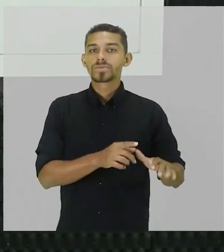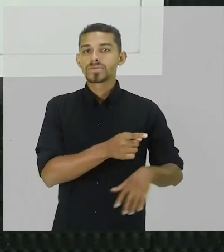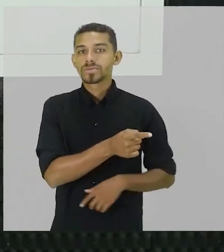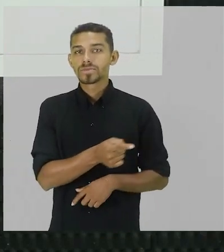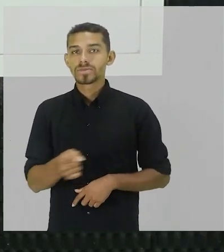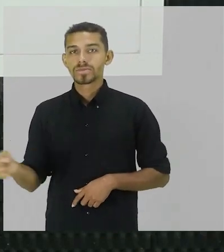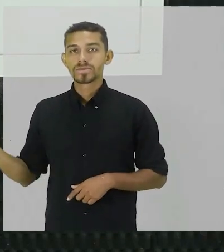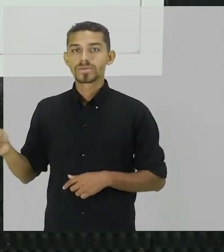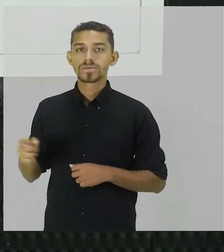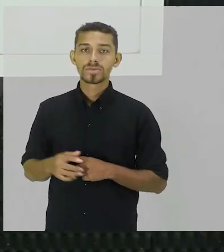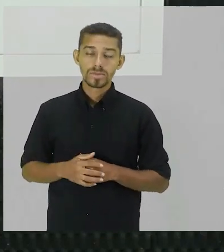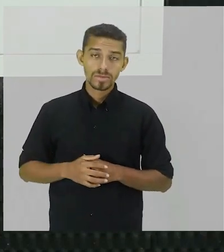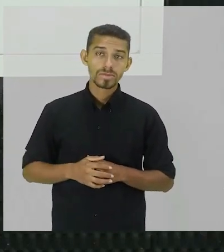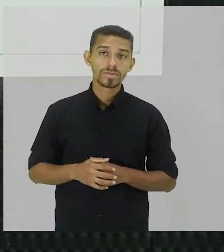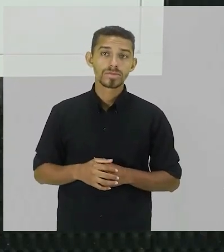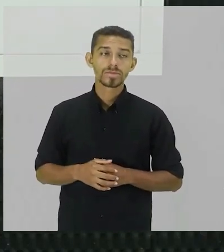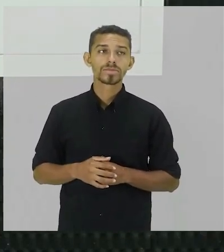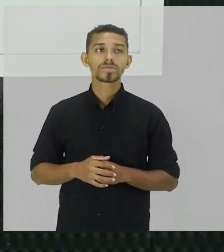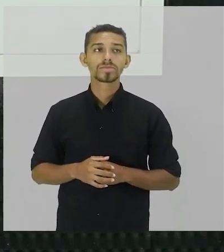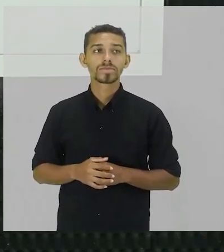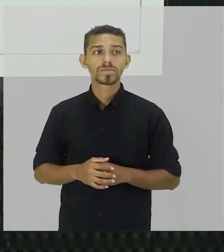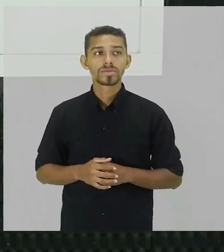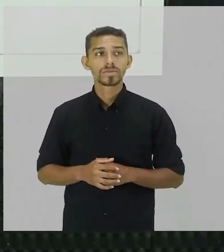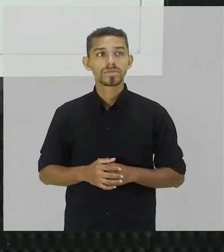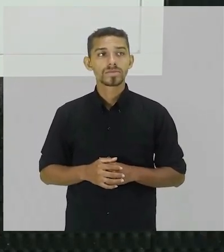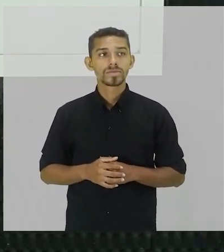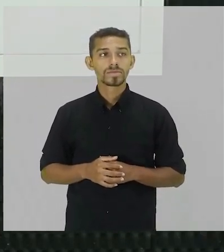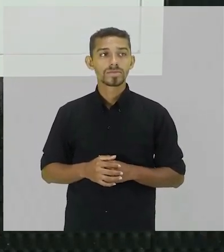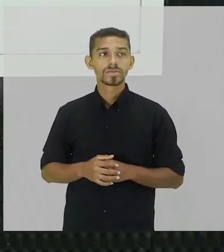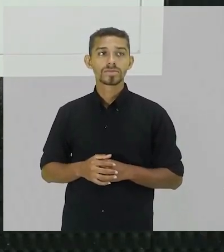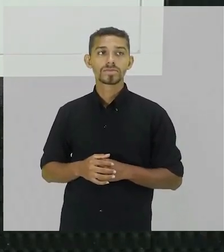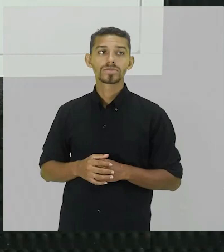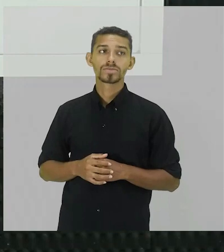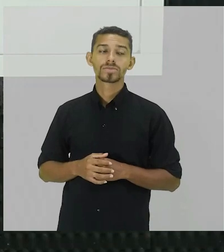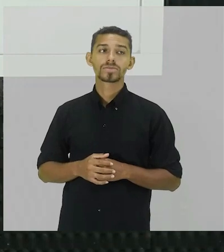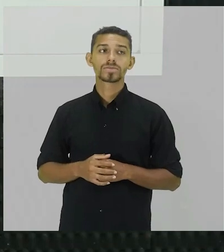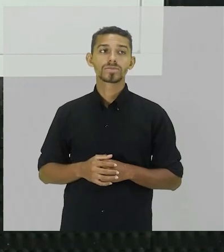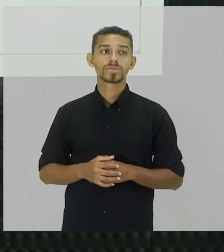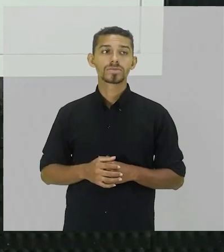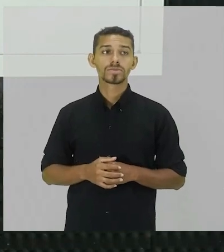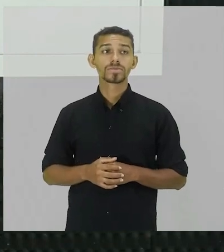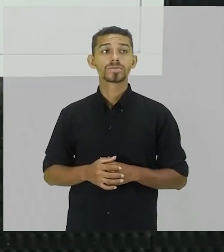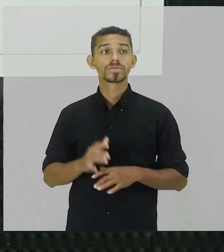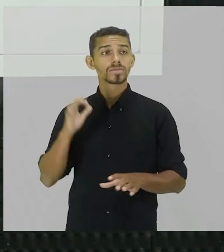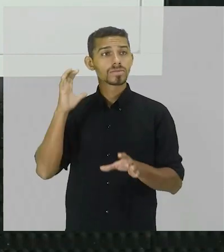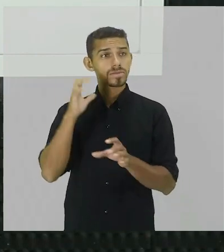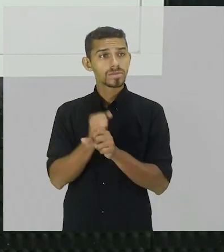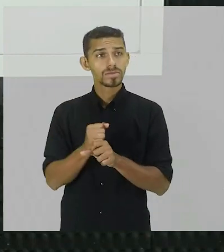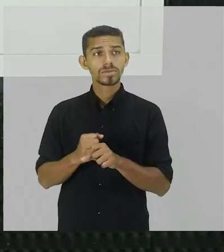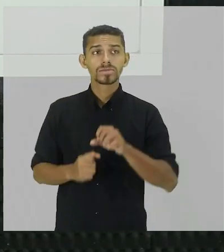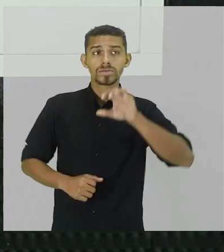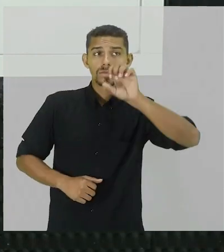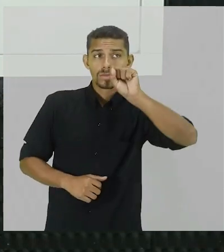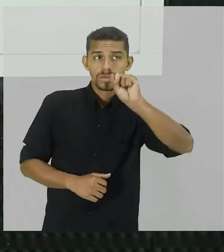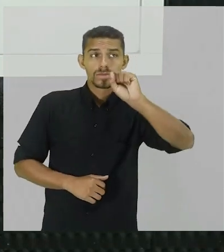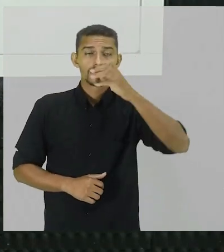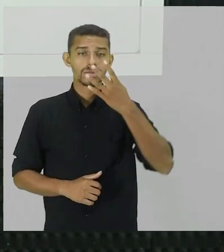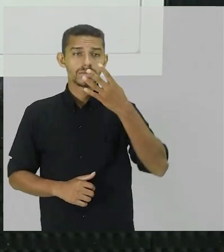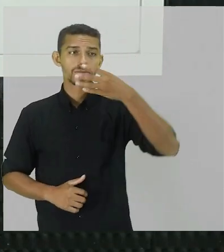São 7 dias de consumo. Então, se você fizer essa conta, você vai encontrar 84 mil